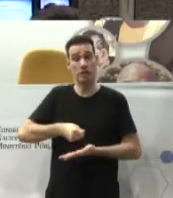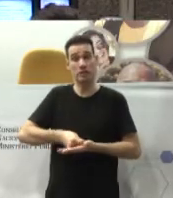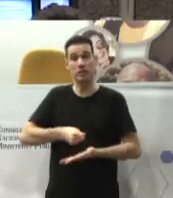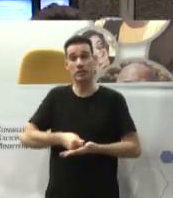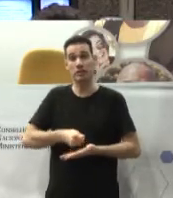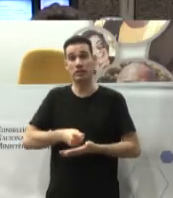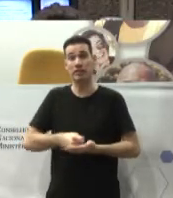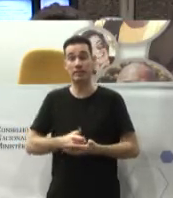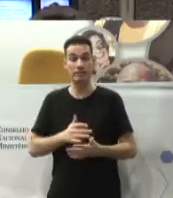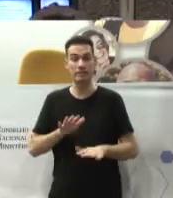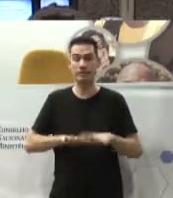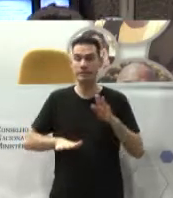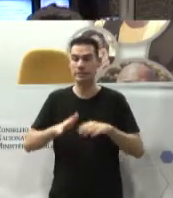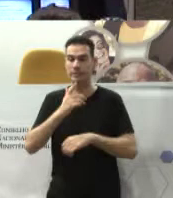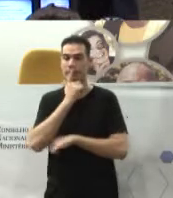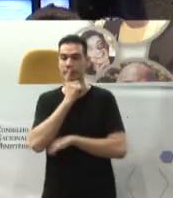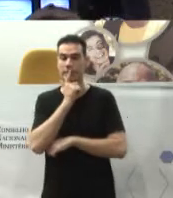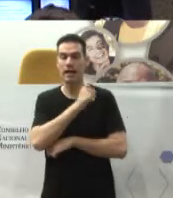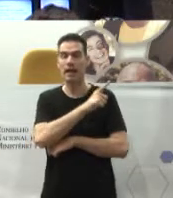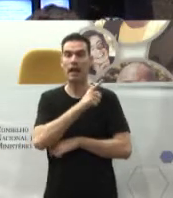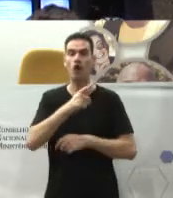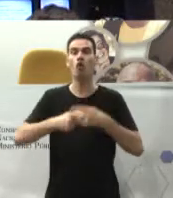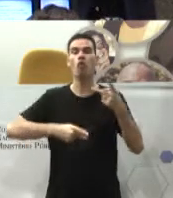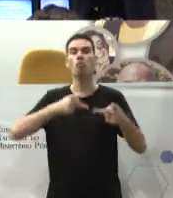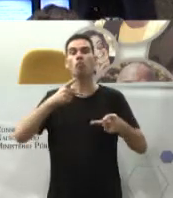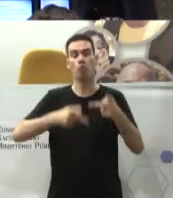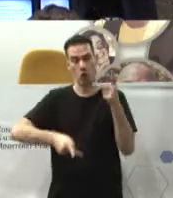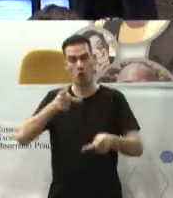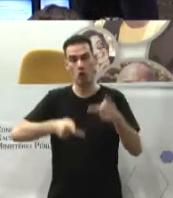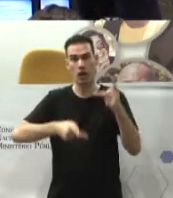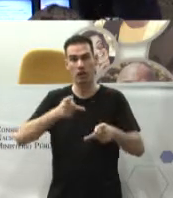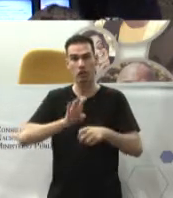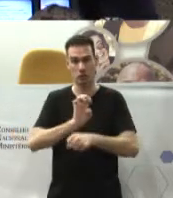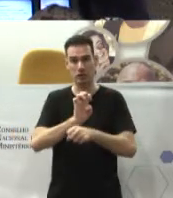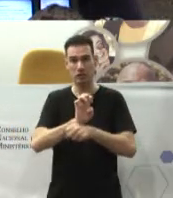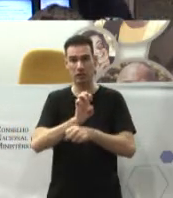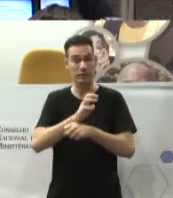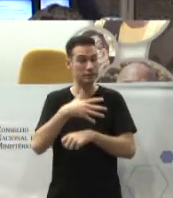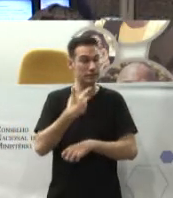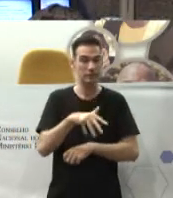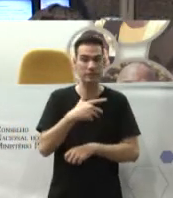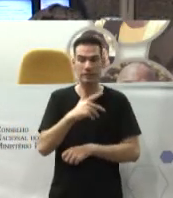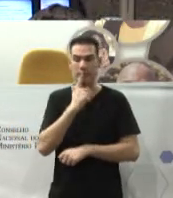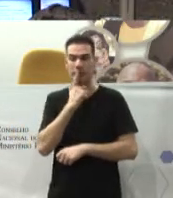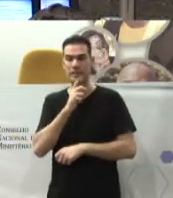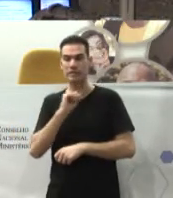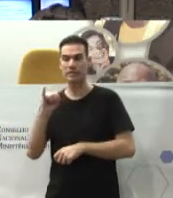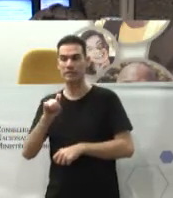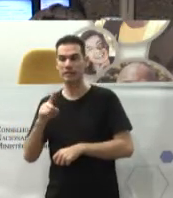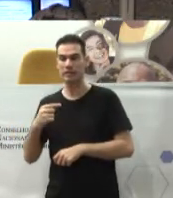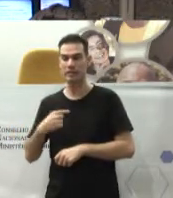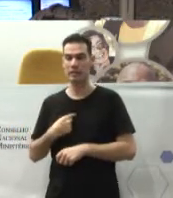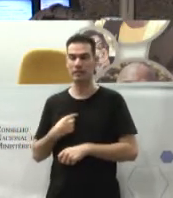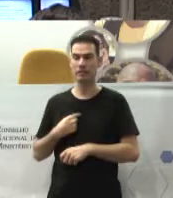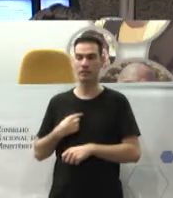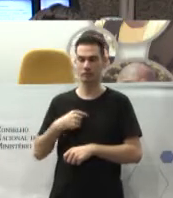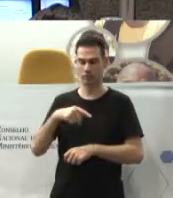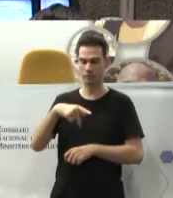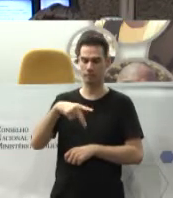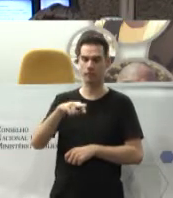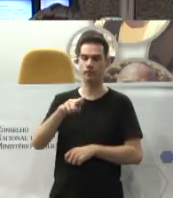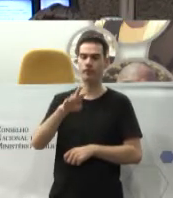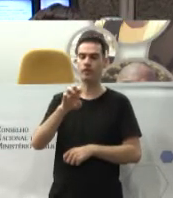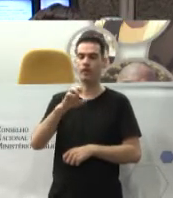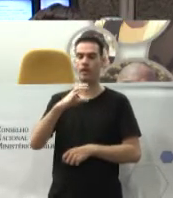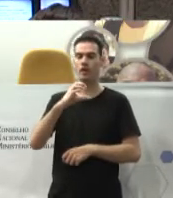próprio receio do procurador de Estado de ser punido por sua corregedoria no caso de não recorrer. Né? Isso daí